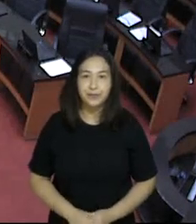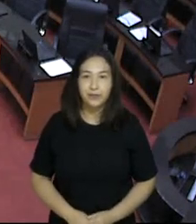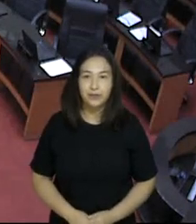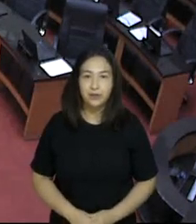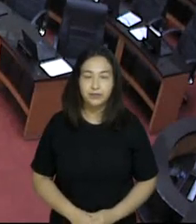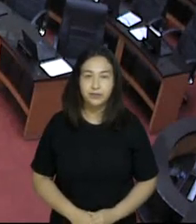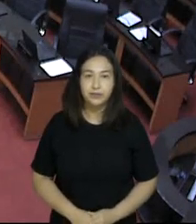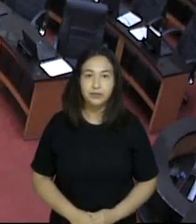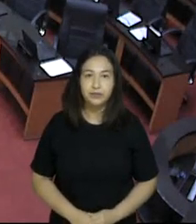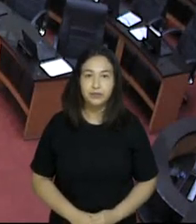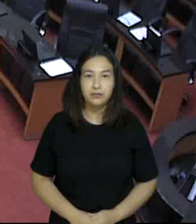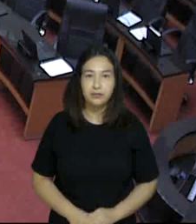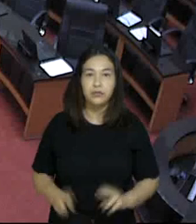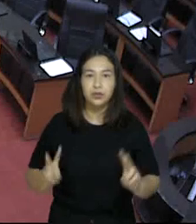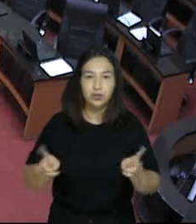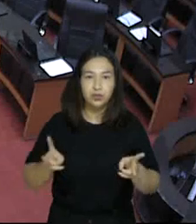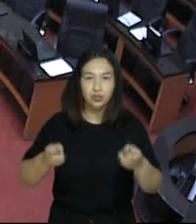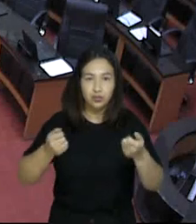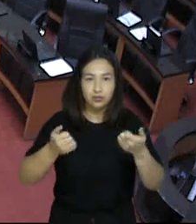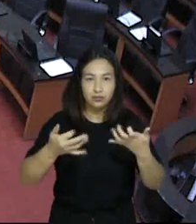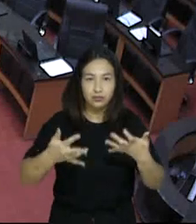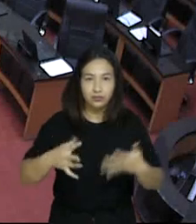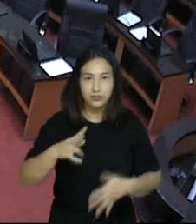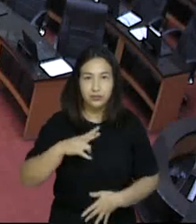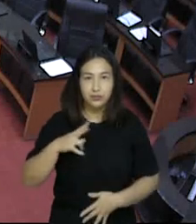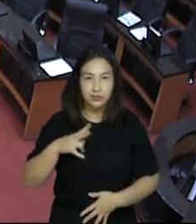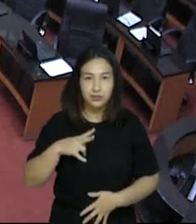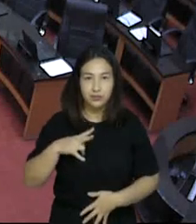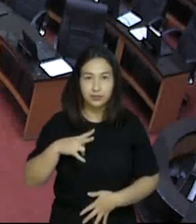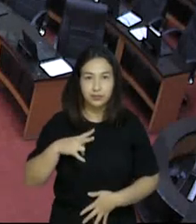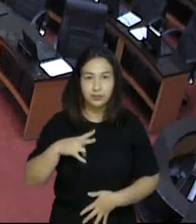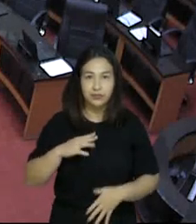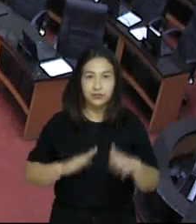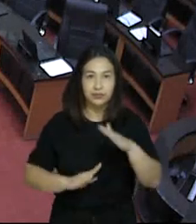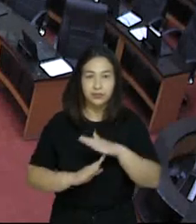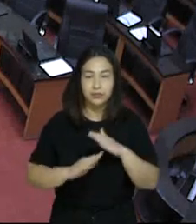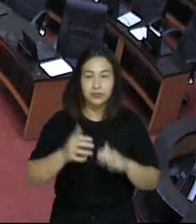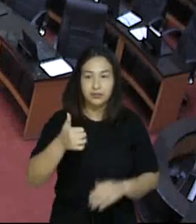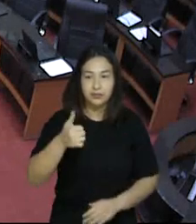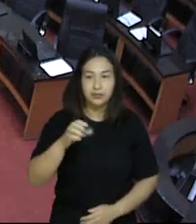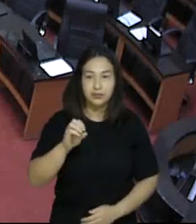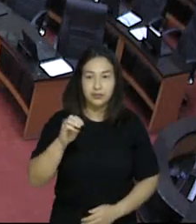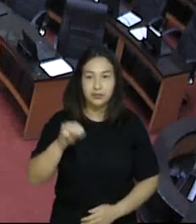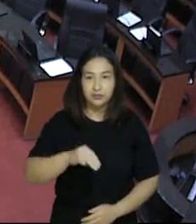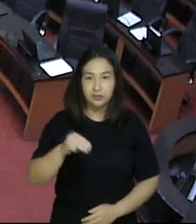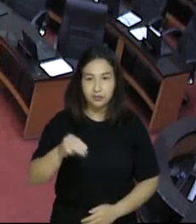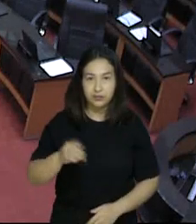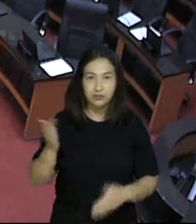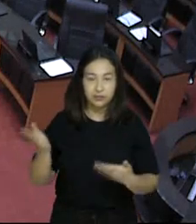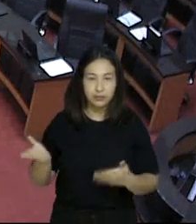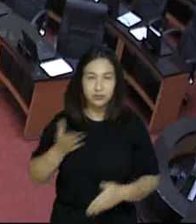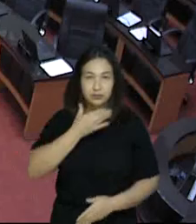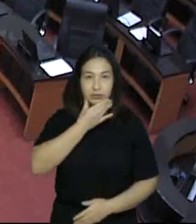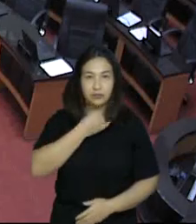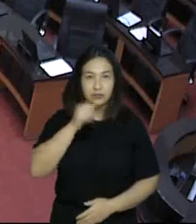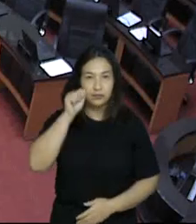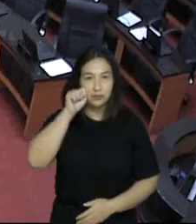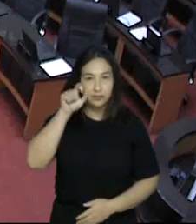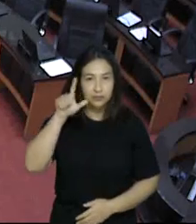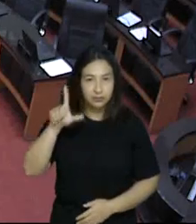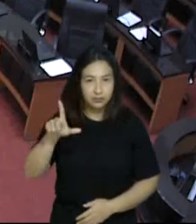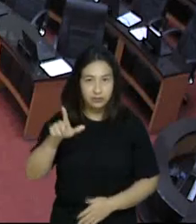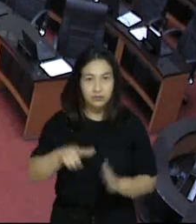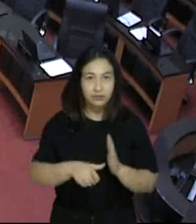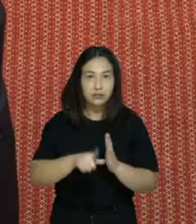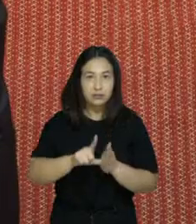Senhor presidente. Ainda em explicações pessoais, pelo tempo de até 10 minutos, passo a palavra ao deputado Antídio Lunelli, mas antes ouço o deputado